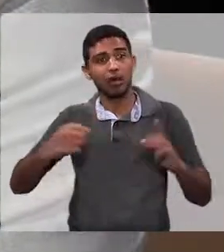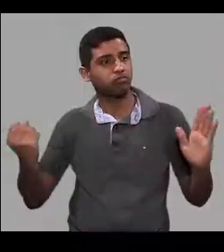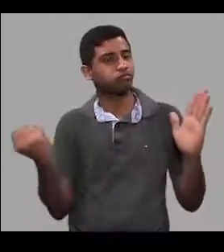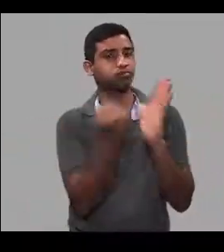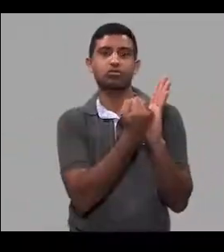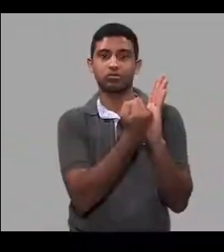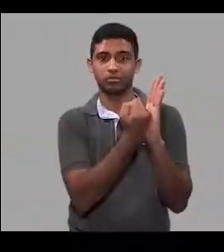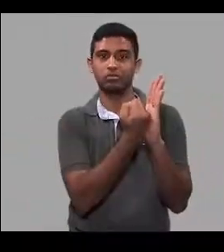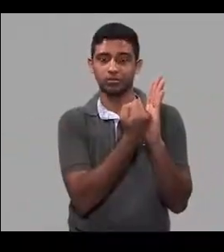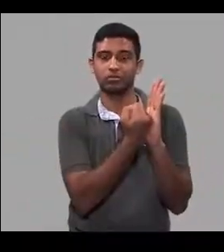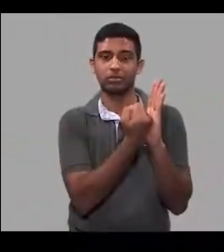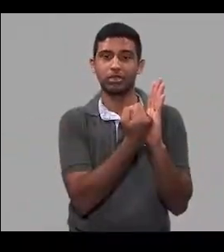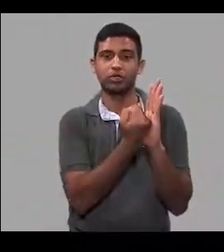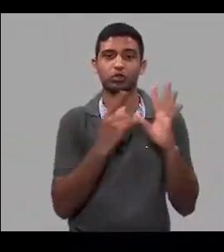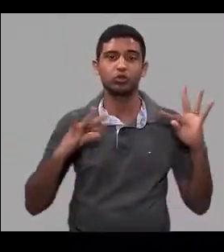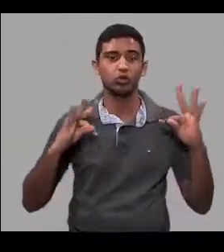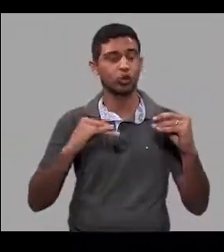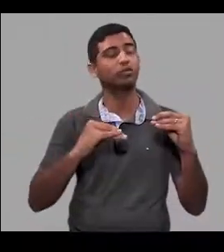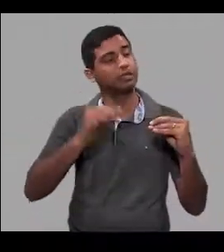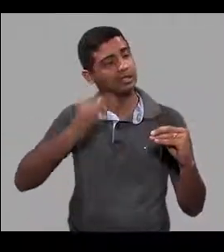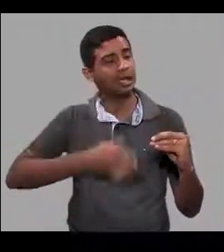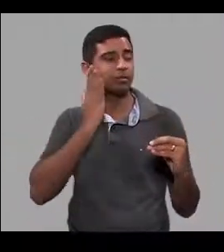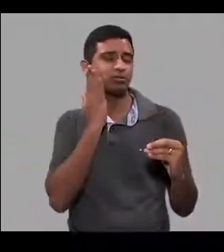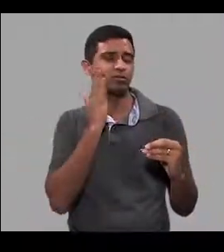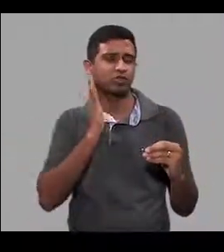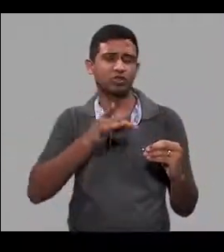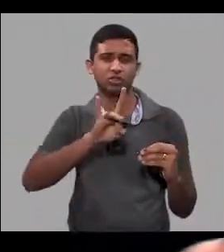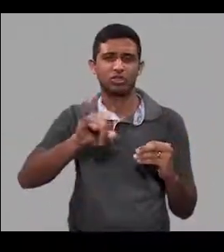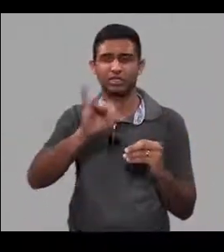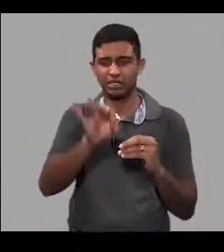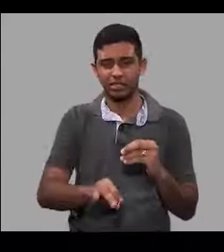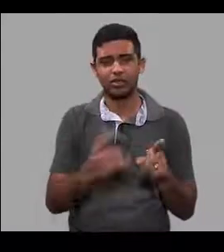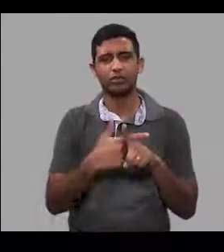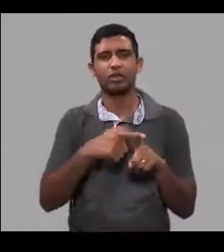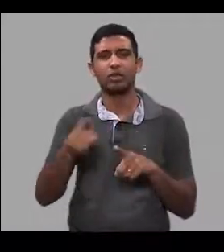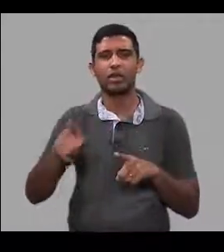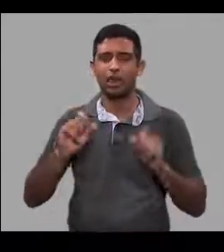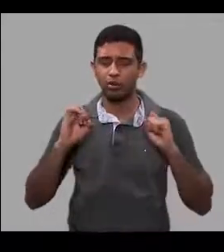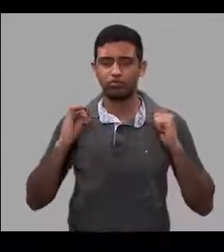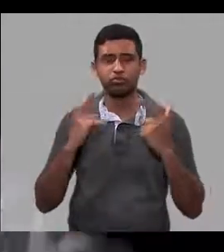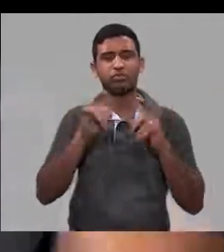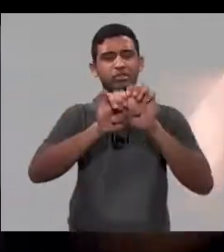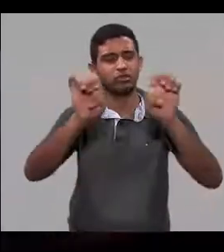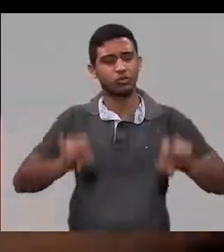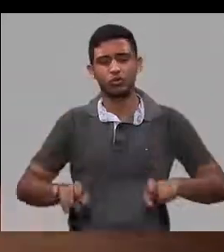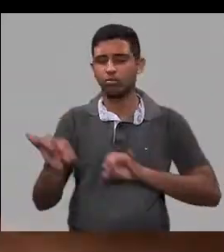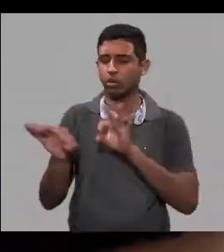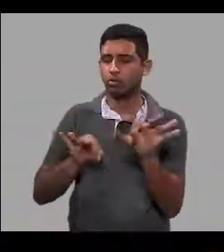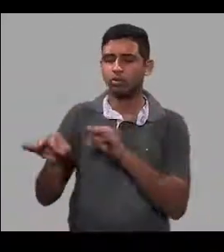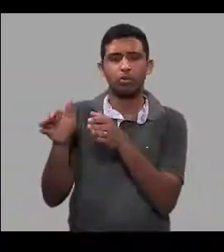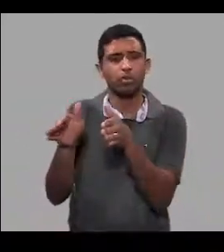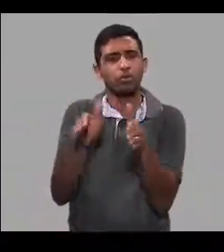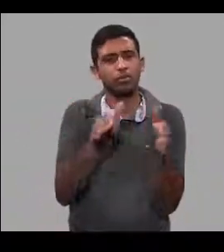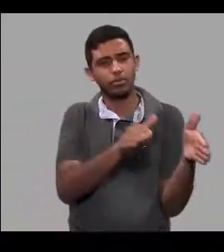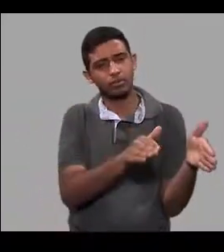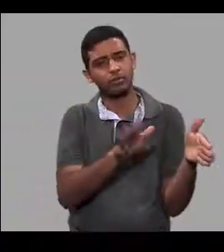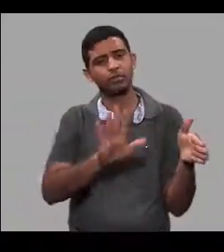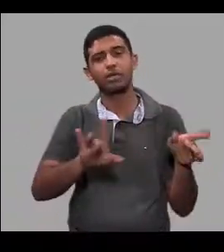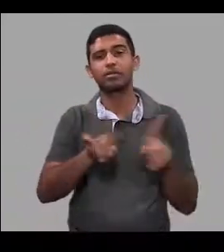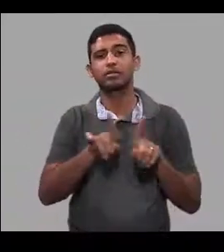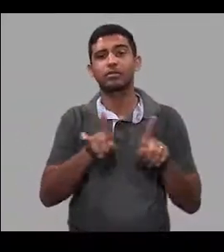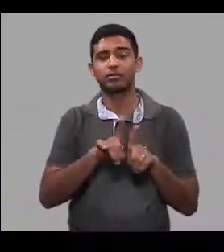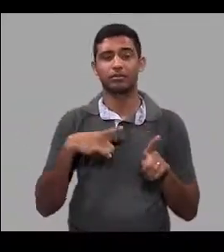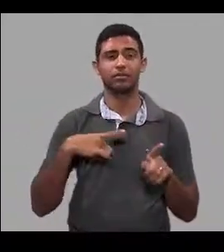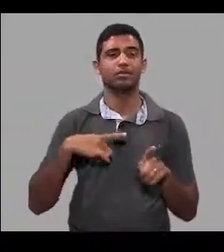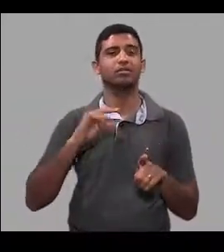Por que não institucionalizar? Até porque a Assembleia Legislativa tem uma estrutura complexa, né? Comissões permanentes, comissões especiais, enfim. Mas tem